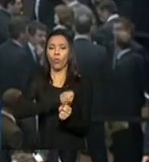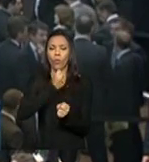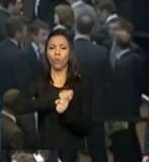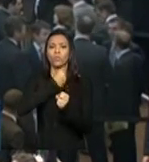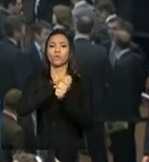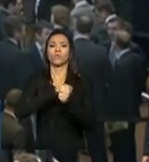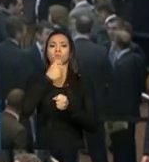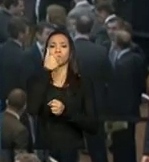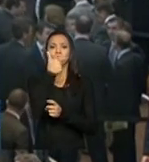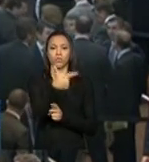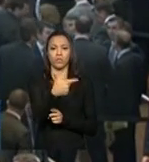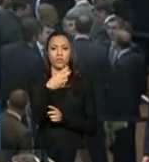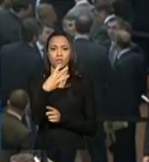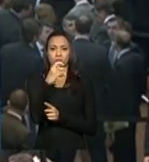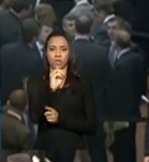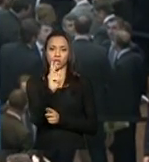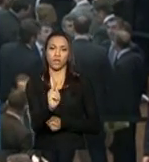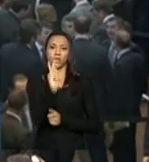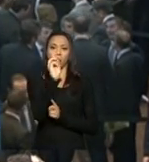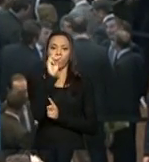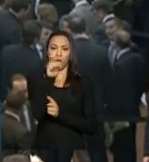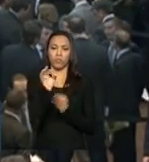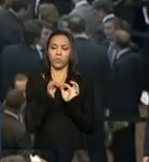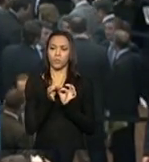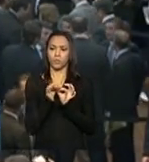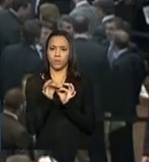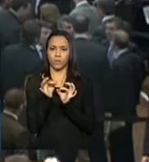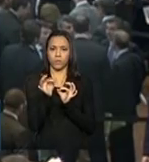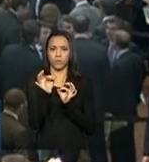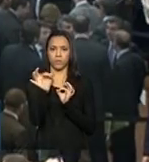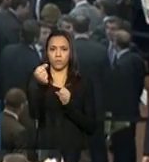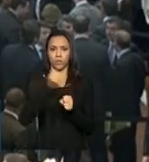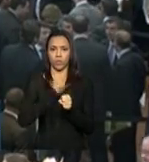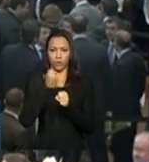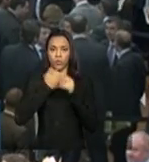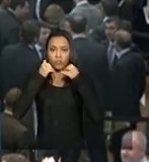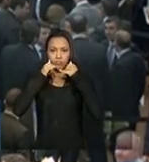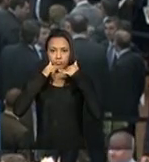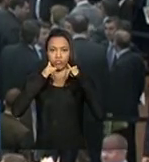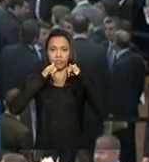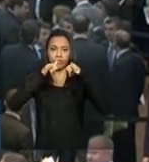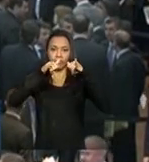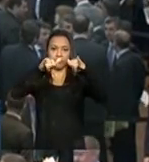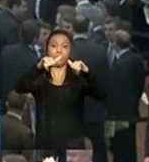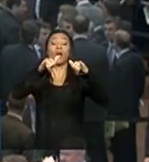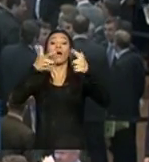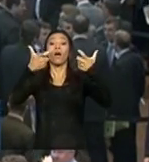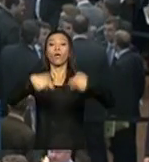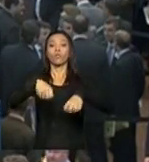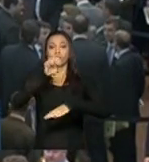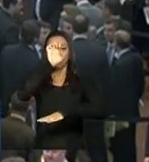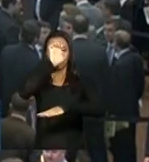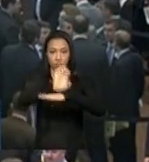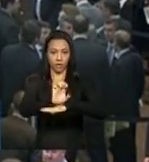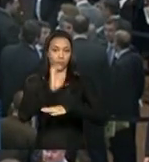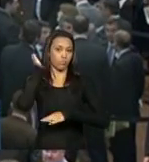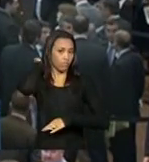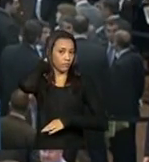230 quilômetros de extensão de linhas de transmissão no estado do Pará.